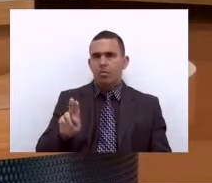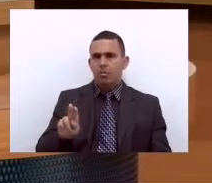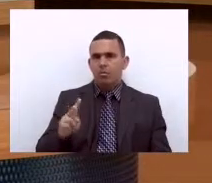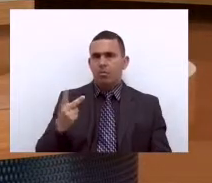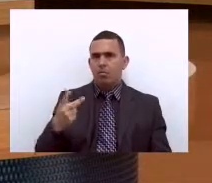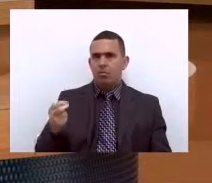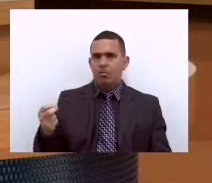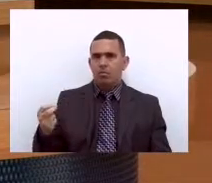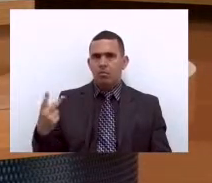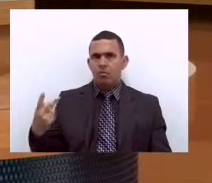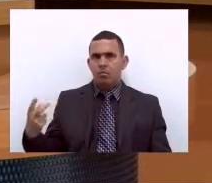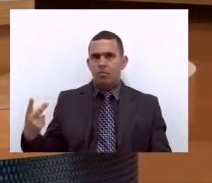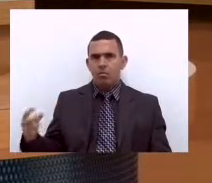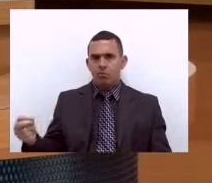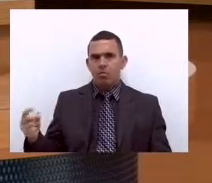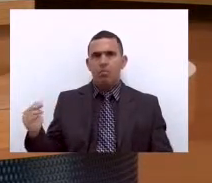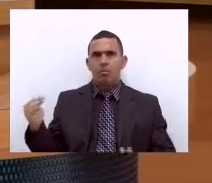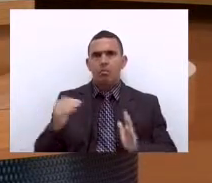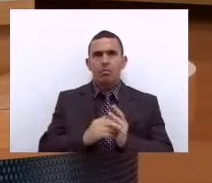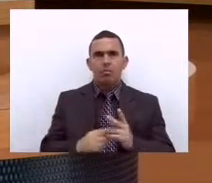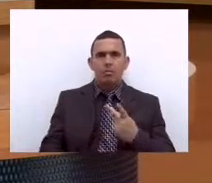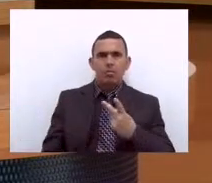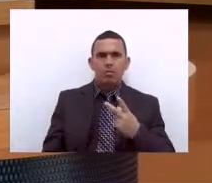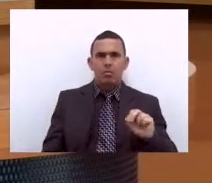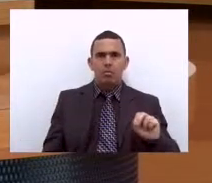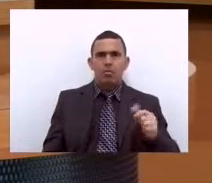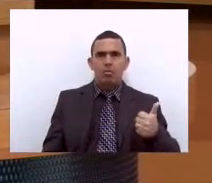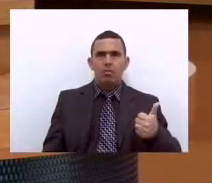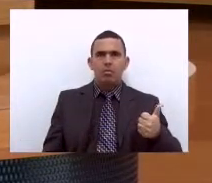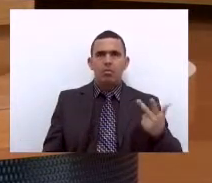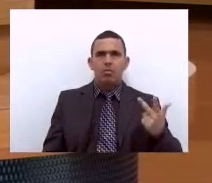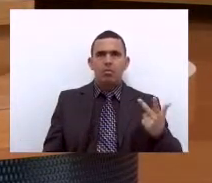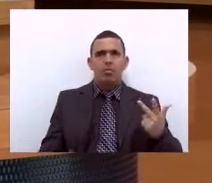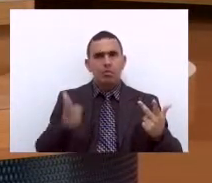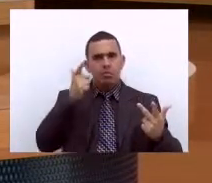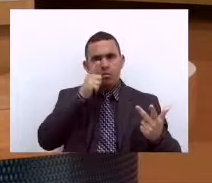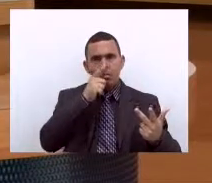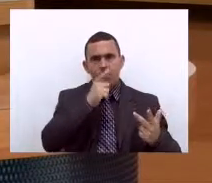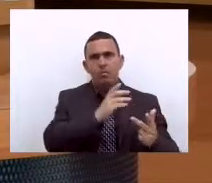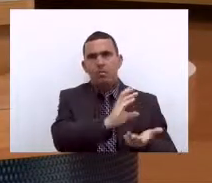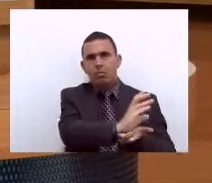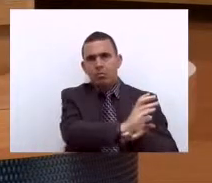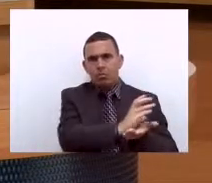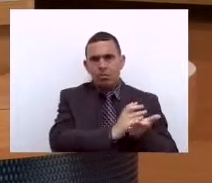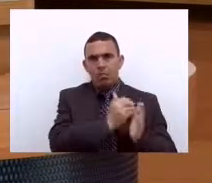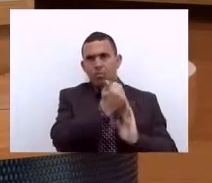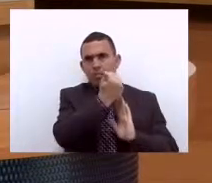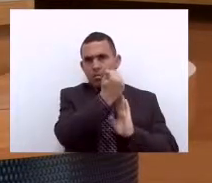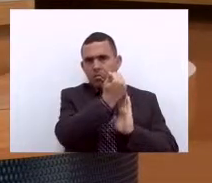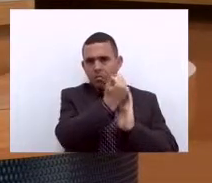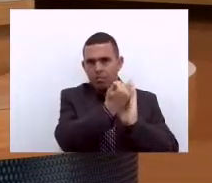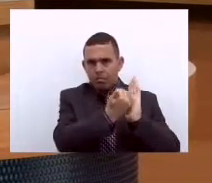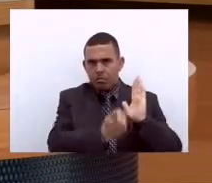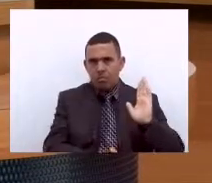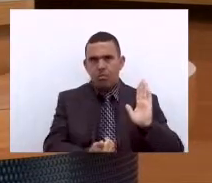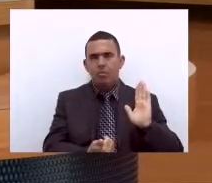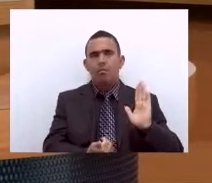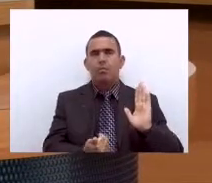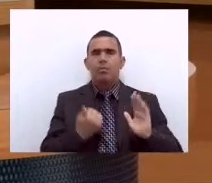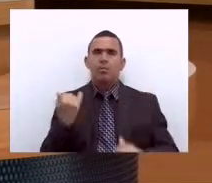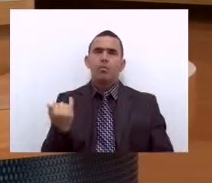2002 a 2013 vão receber um desconto muito